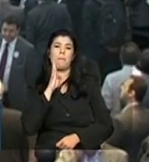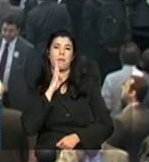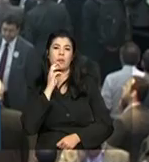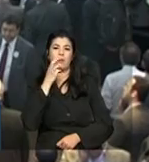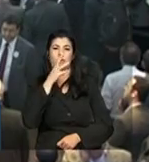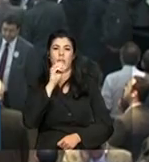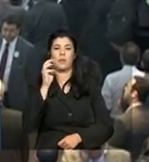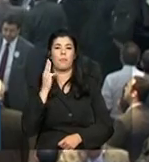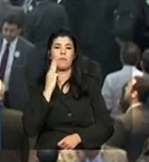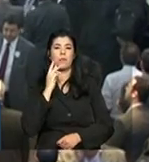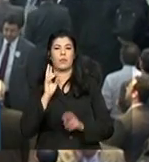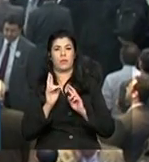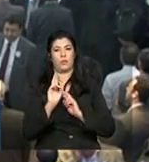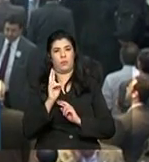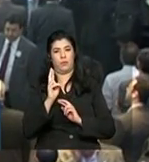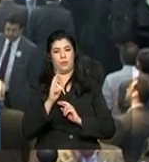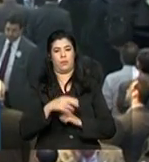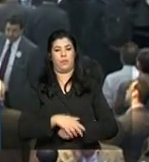reais.